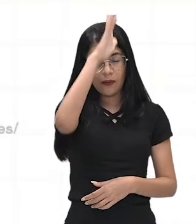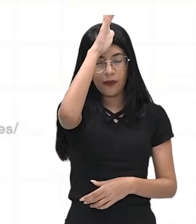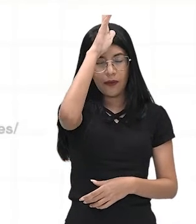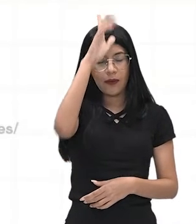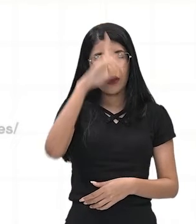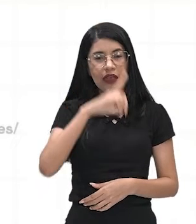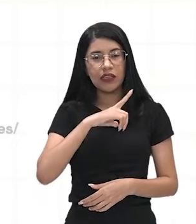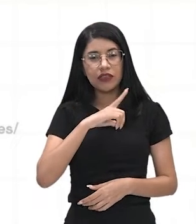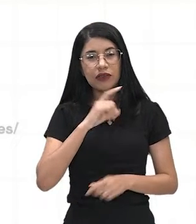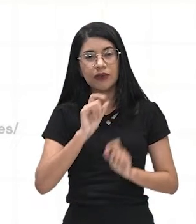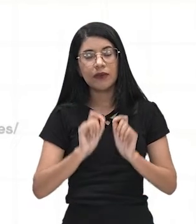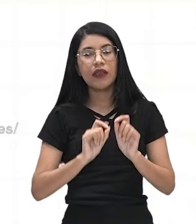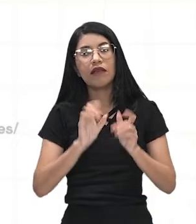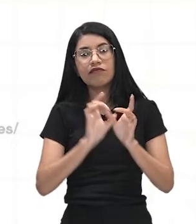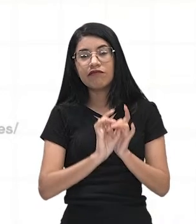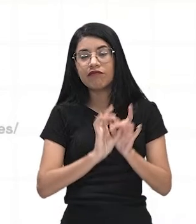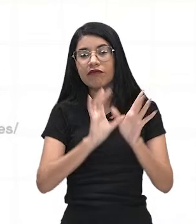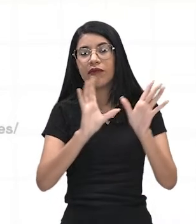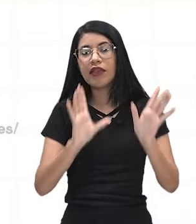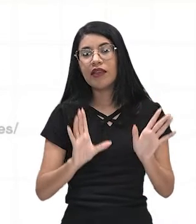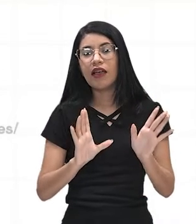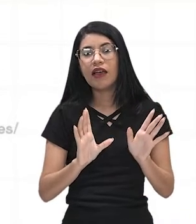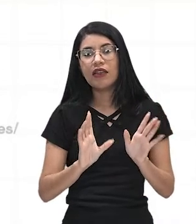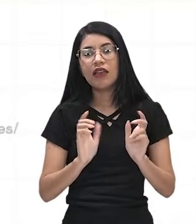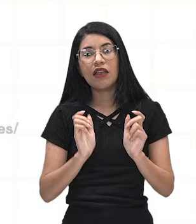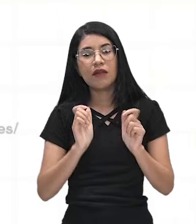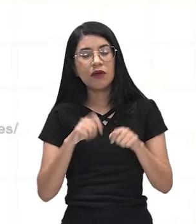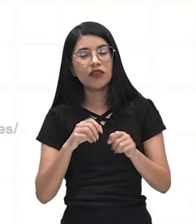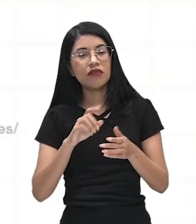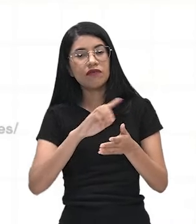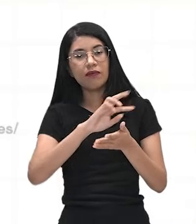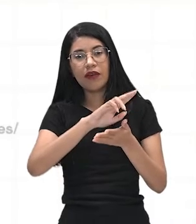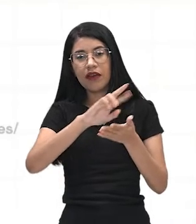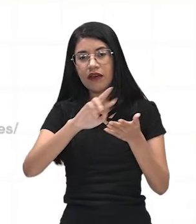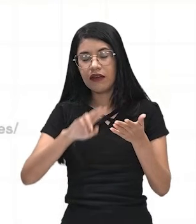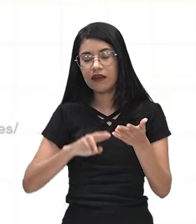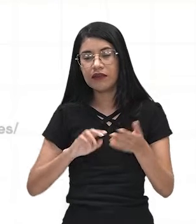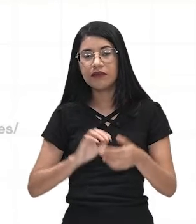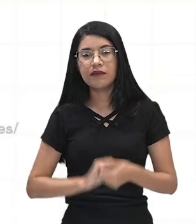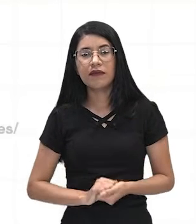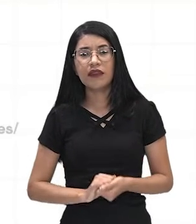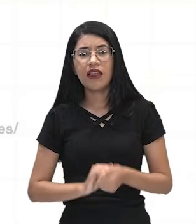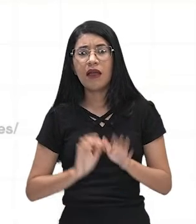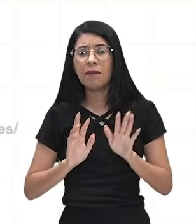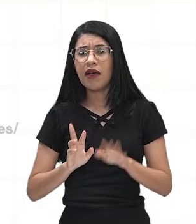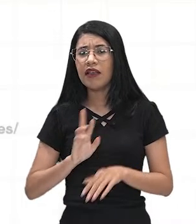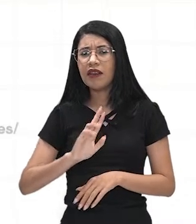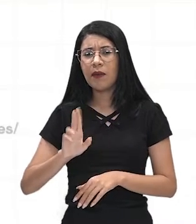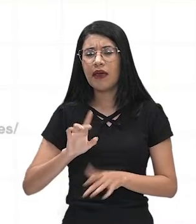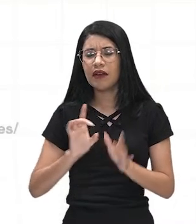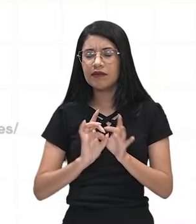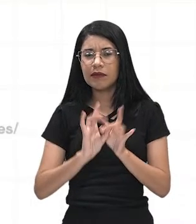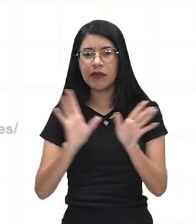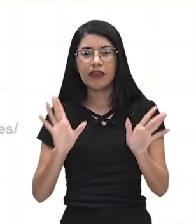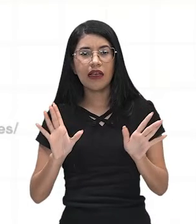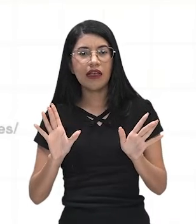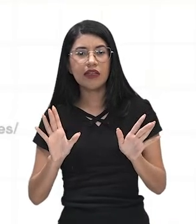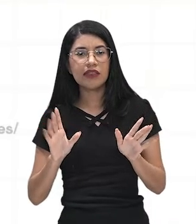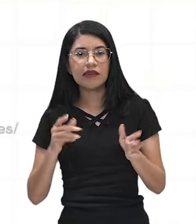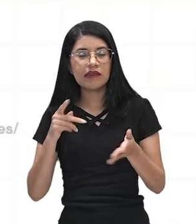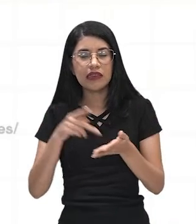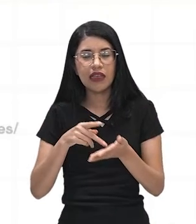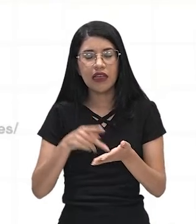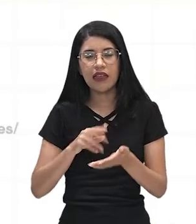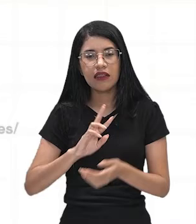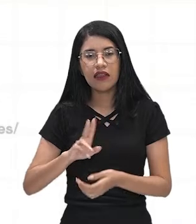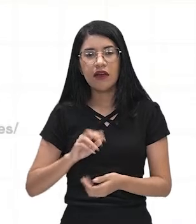de liberdade do que na Grécia. Mas não era tanta liberdade assim também não, tá? Mas quando a